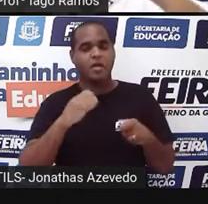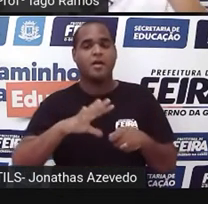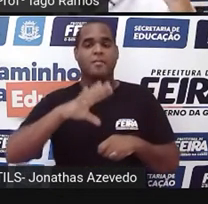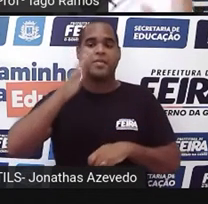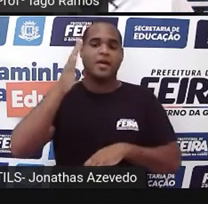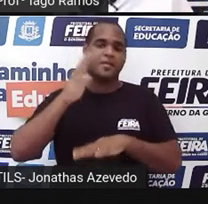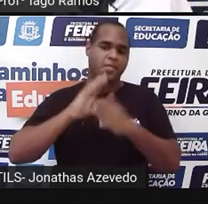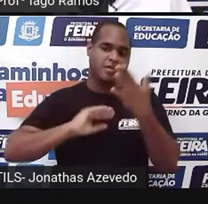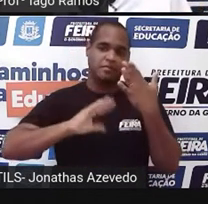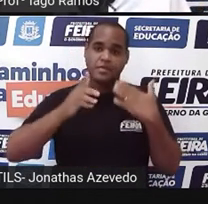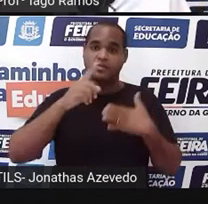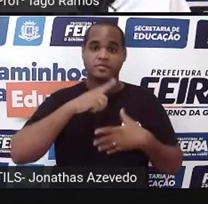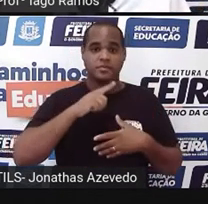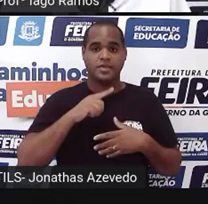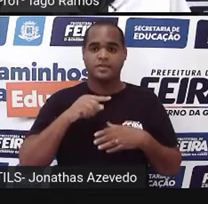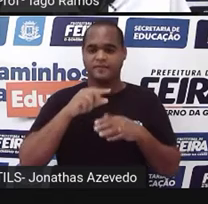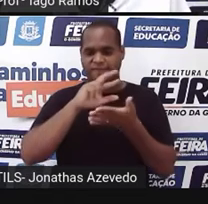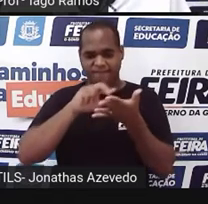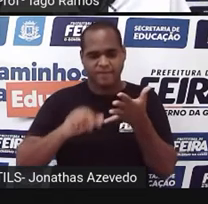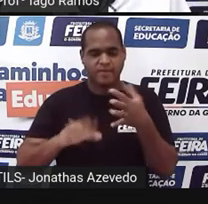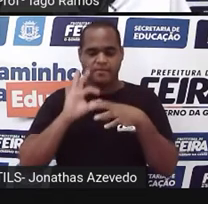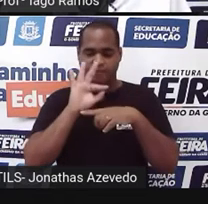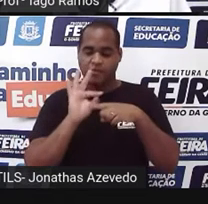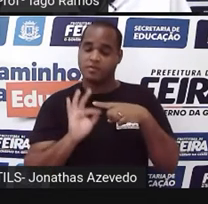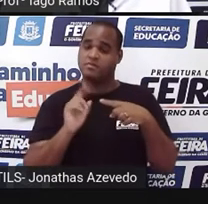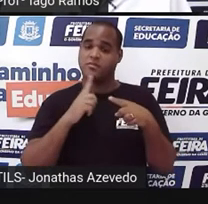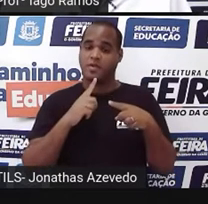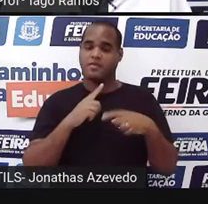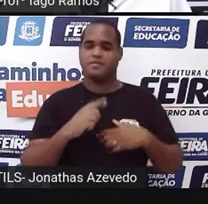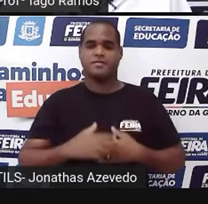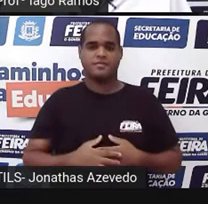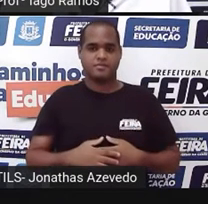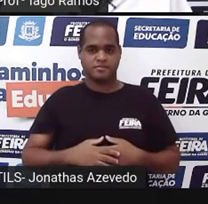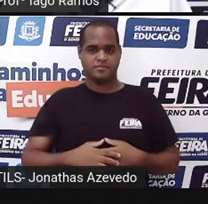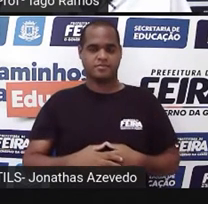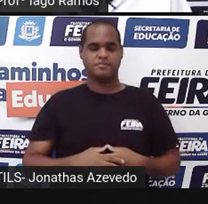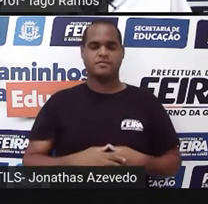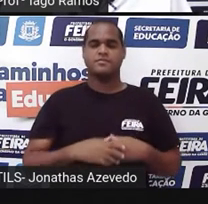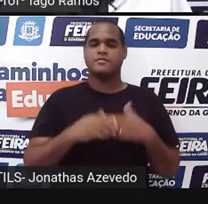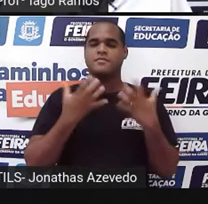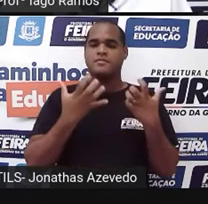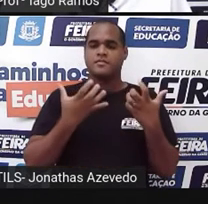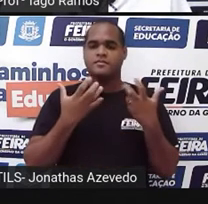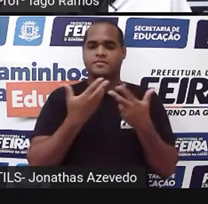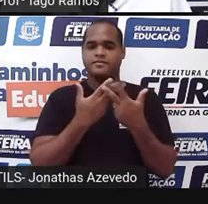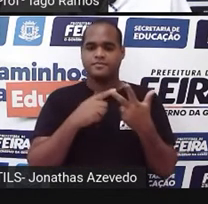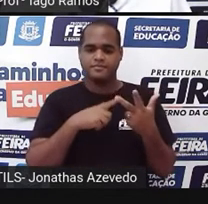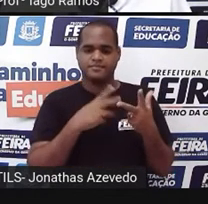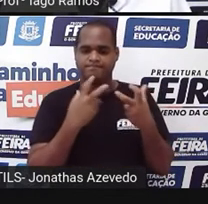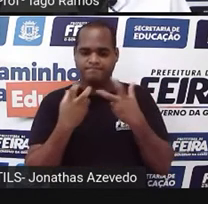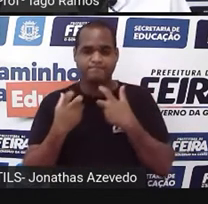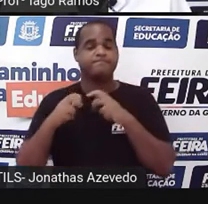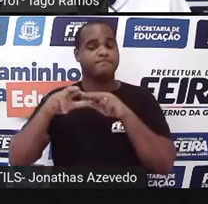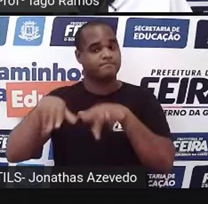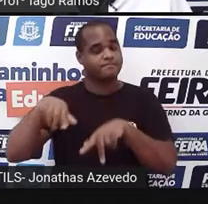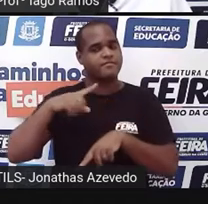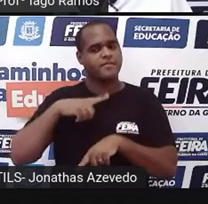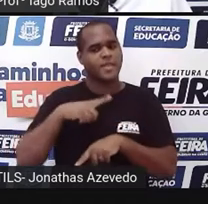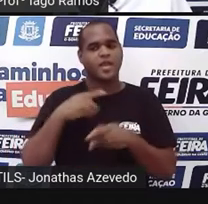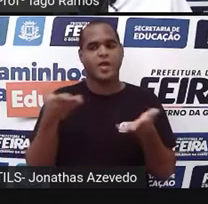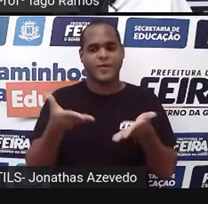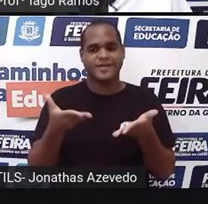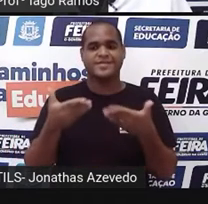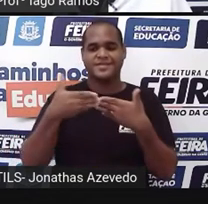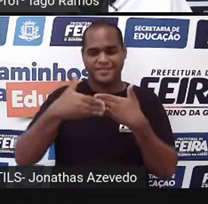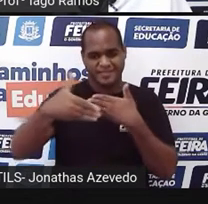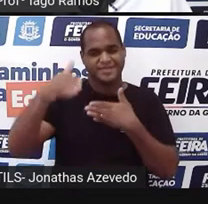com uma grande parte das frações tá E que eu quero que a gente perceba aqui no